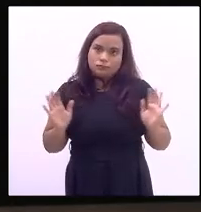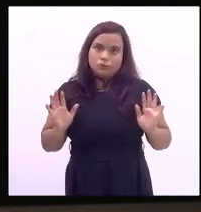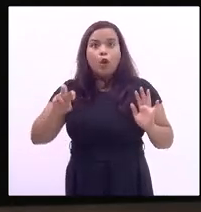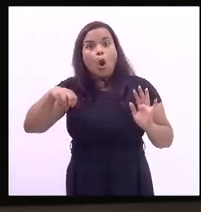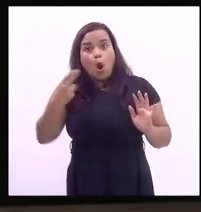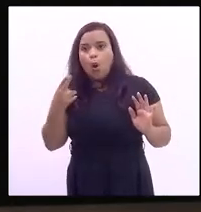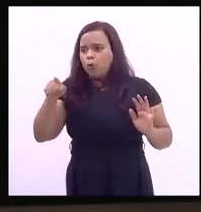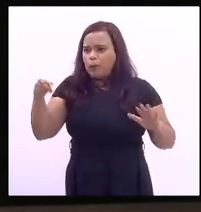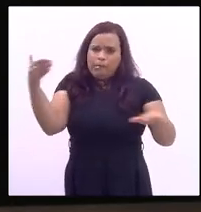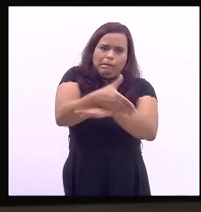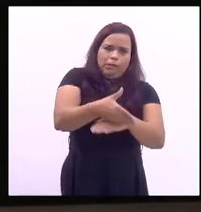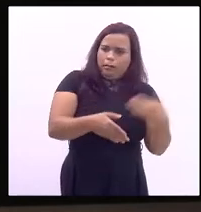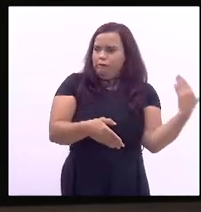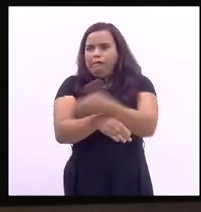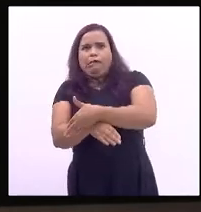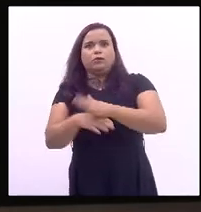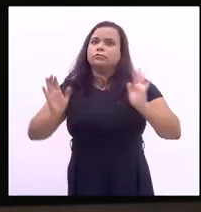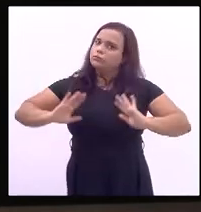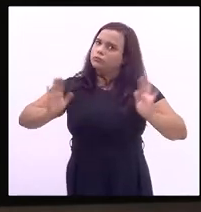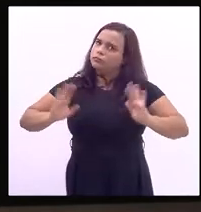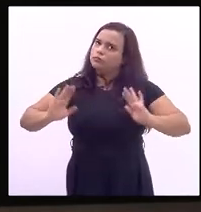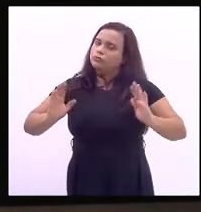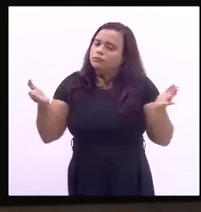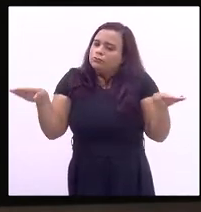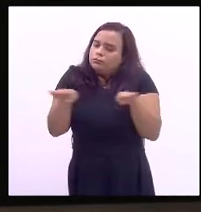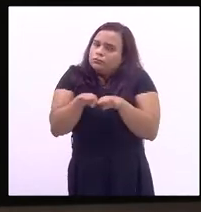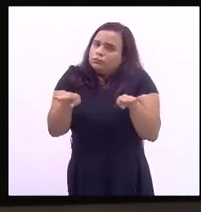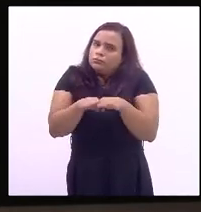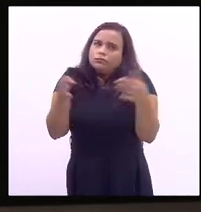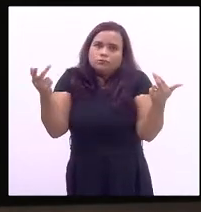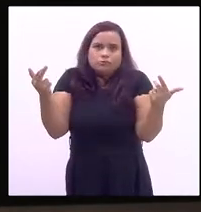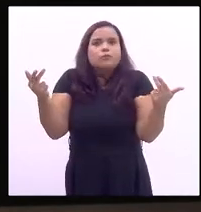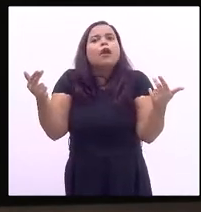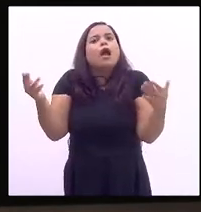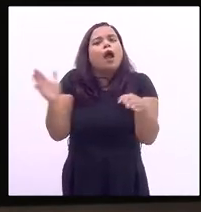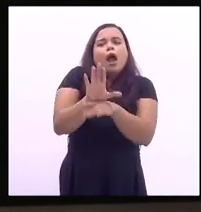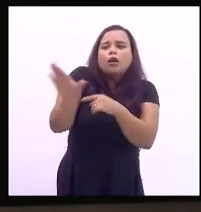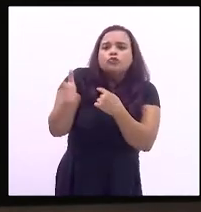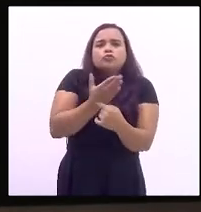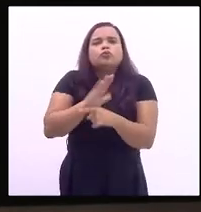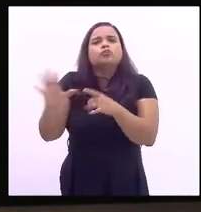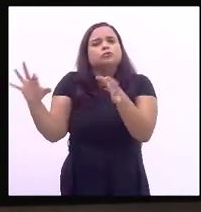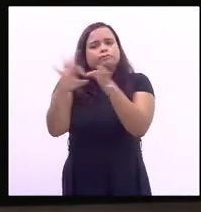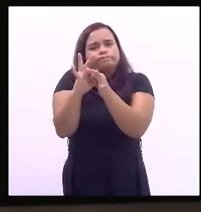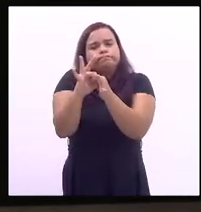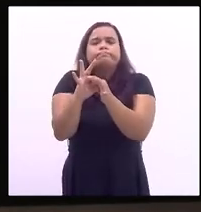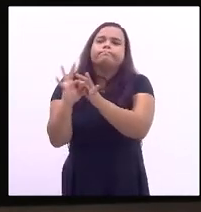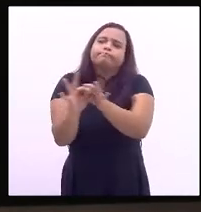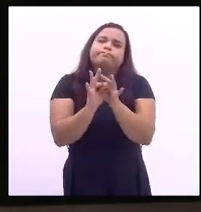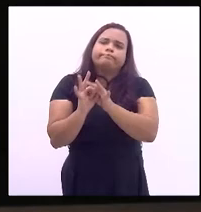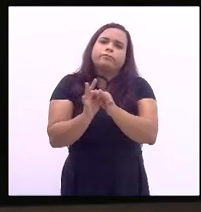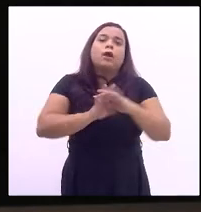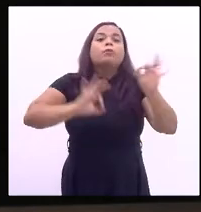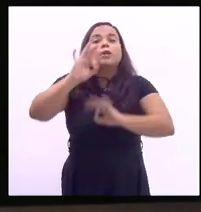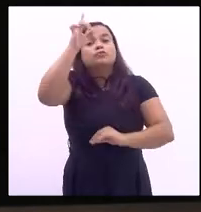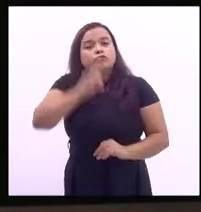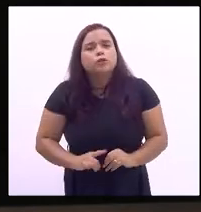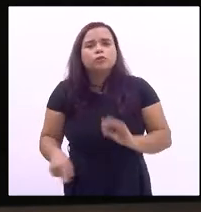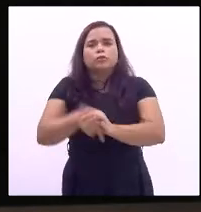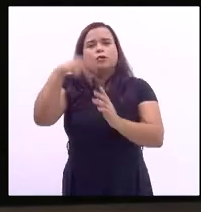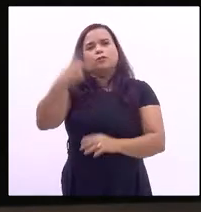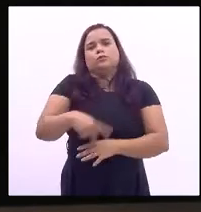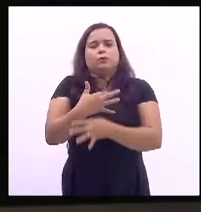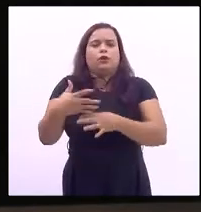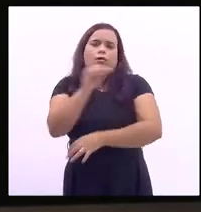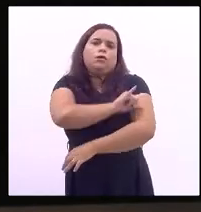atropelando a outra é isso que a gente quer é que a coisa Seja feita como realmente é um plano diretor da cidade